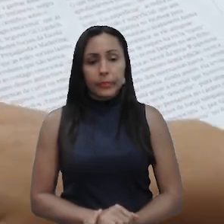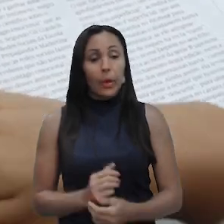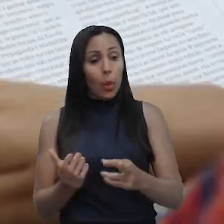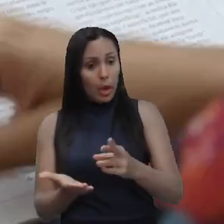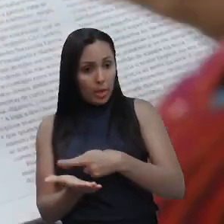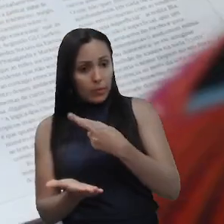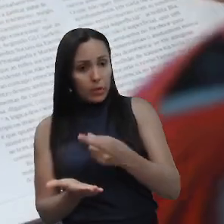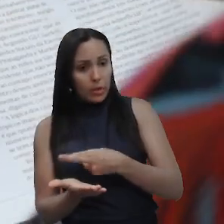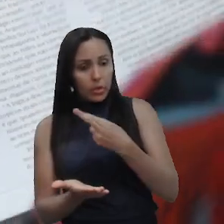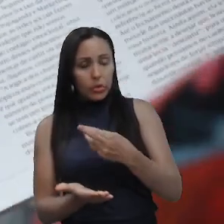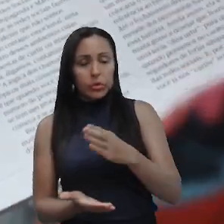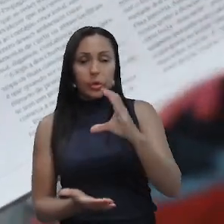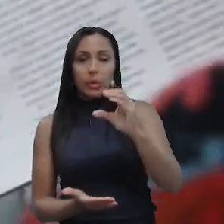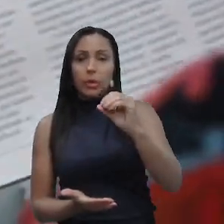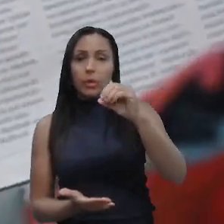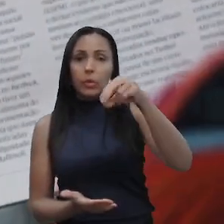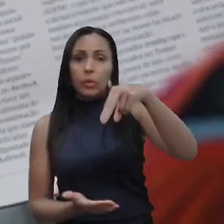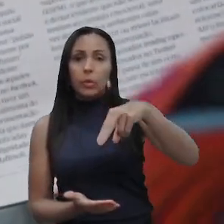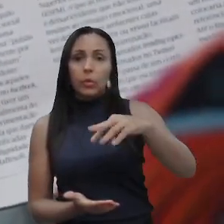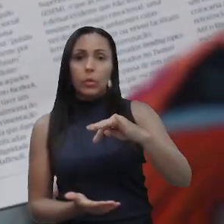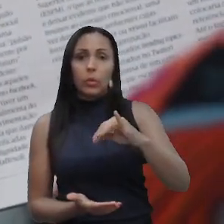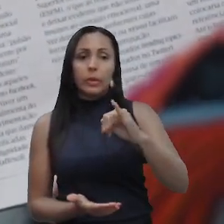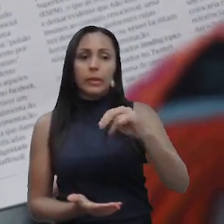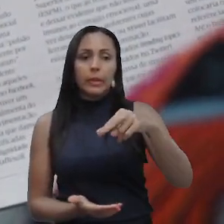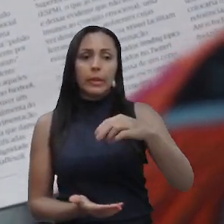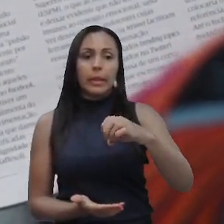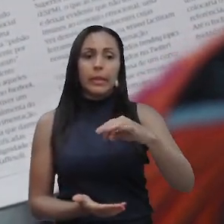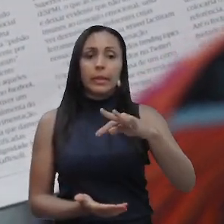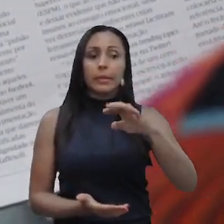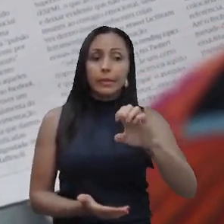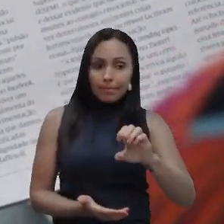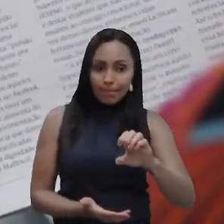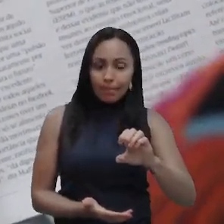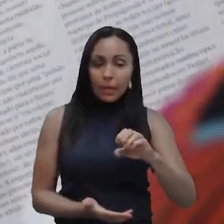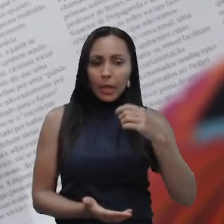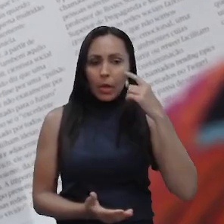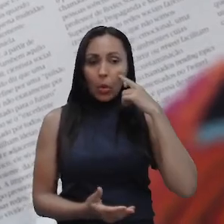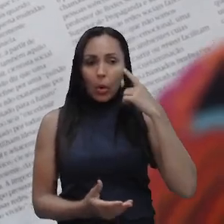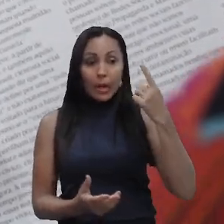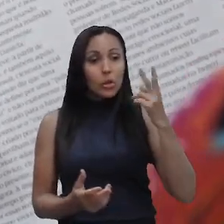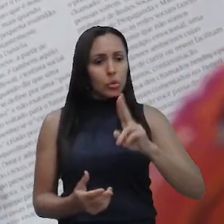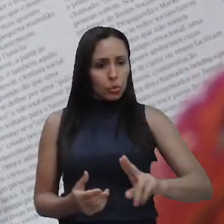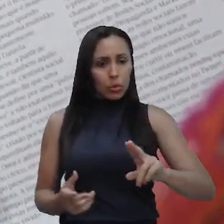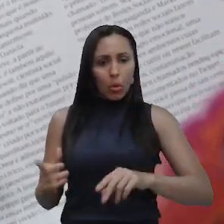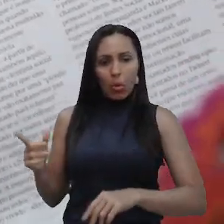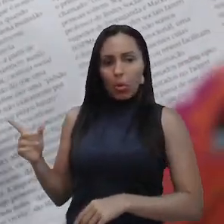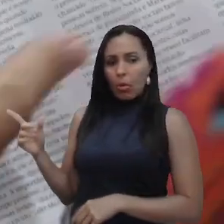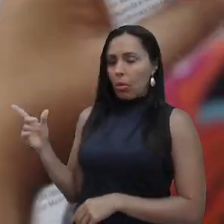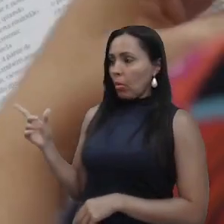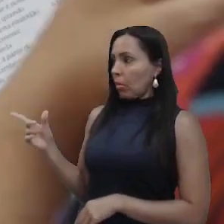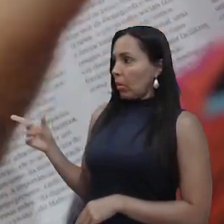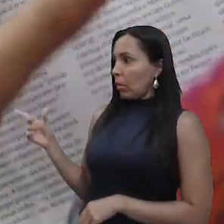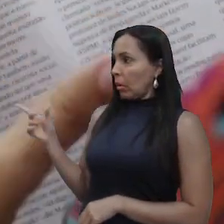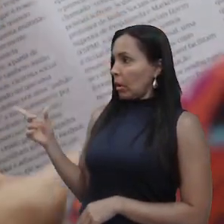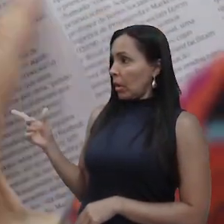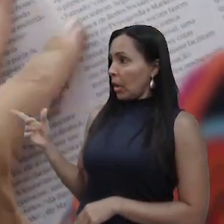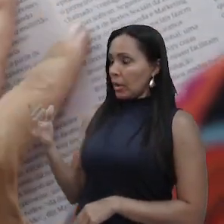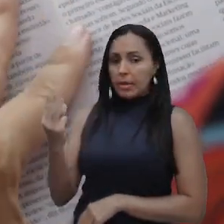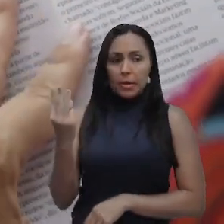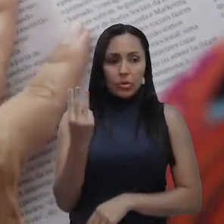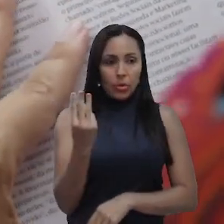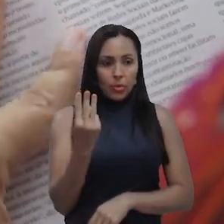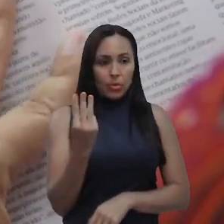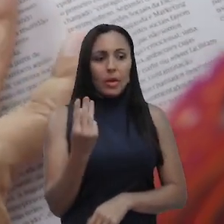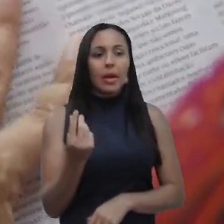revista pernambucana, e eles usam 3 colunas. Vê quanto conteúdo a gente tem. Isso é matéria jornalística, então tem muita